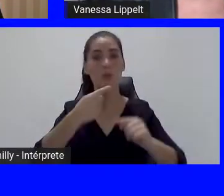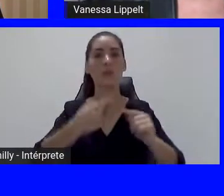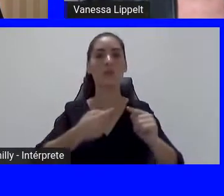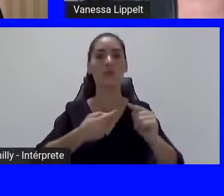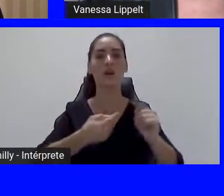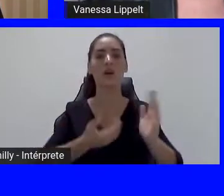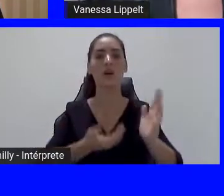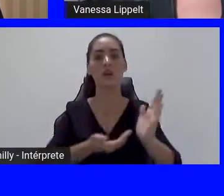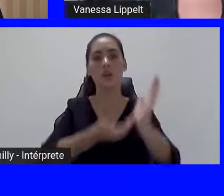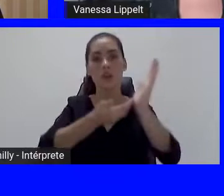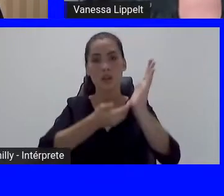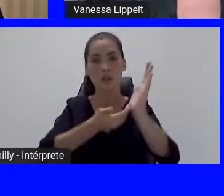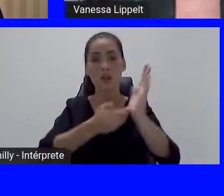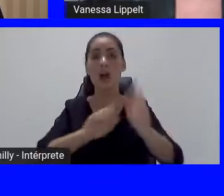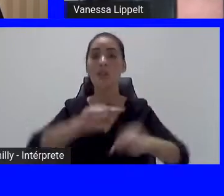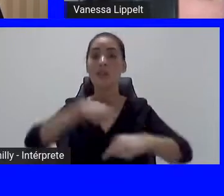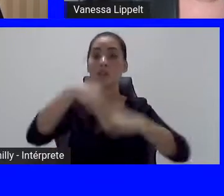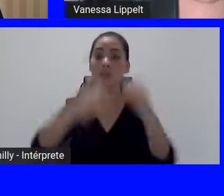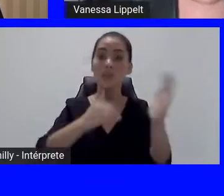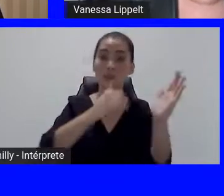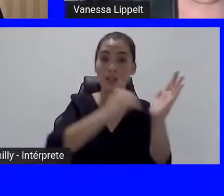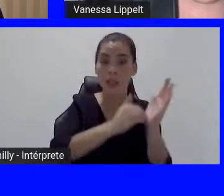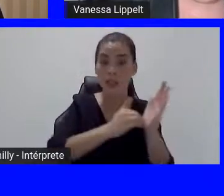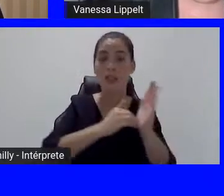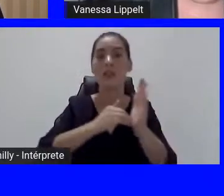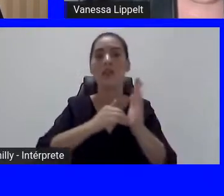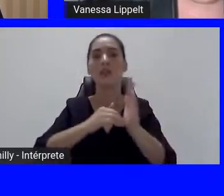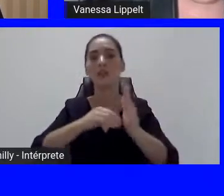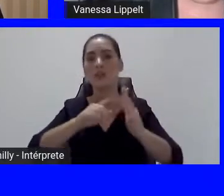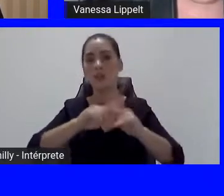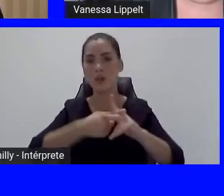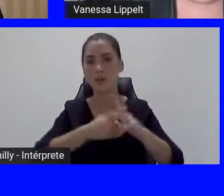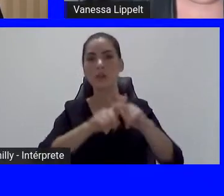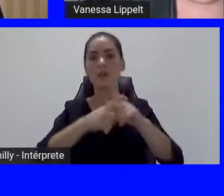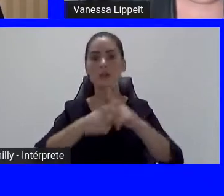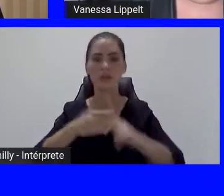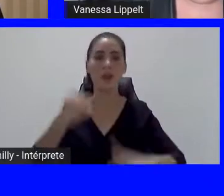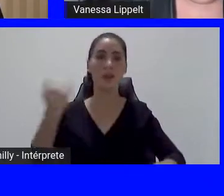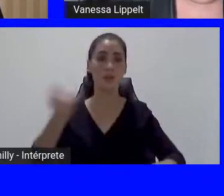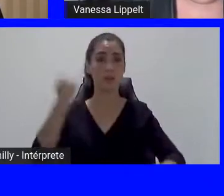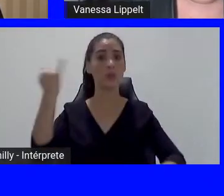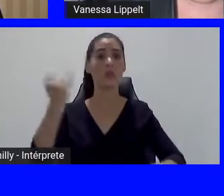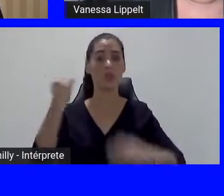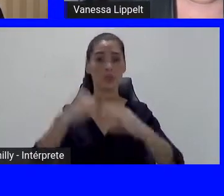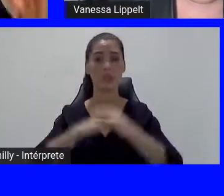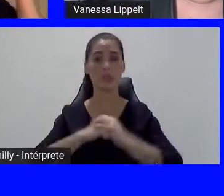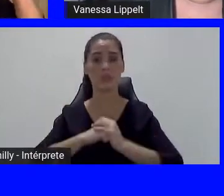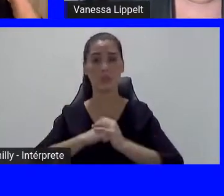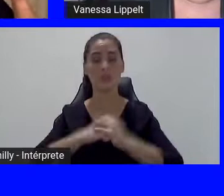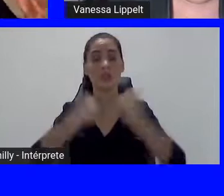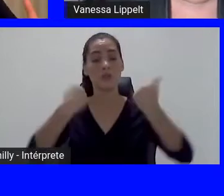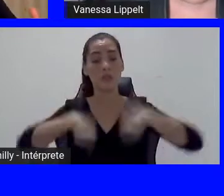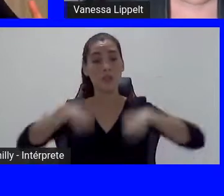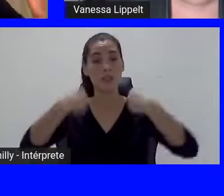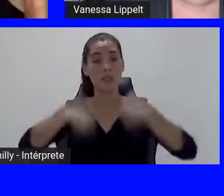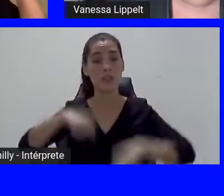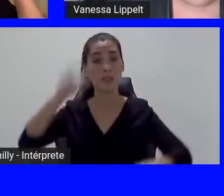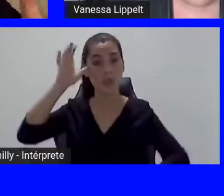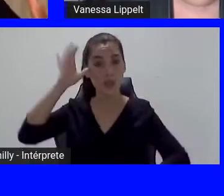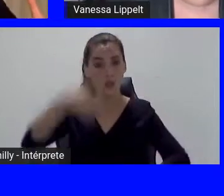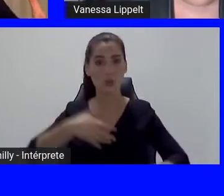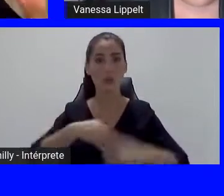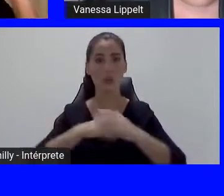Então, a reforma tributária tem sim que ser discutida e avançar dentro da Comissão de Constituição e Justiça. Nós temos que dar uma solução